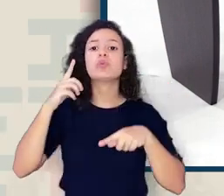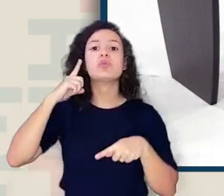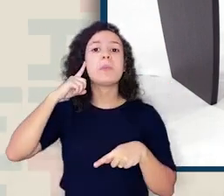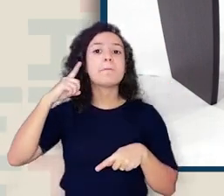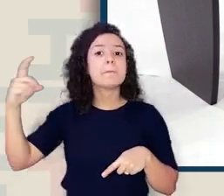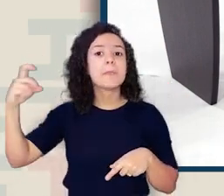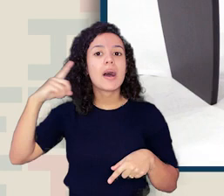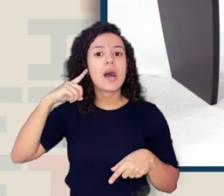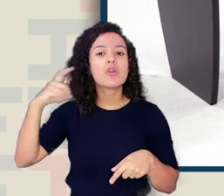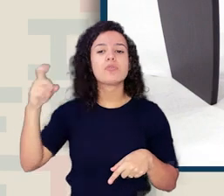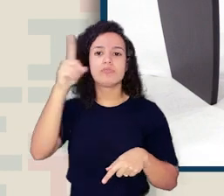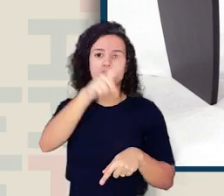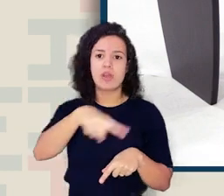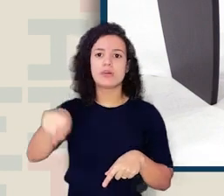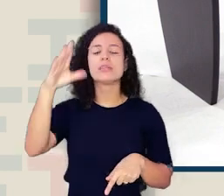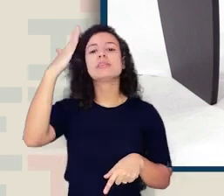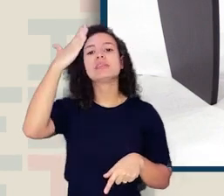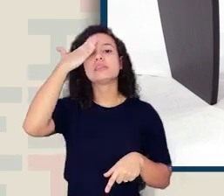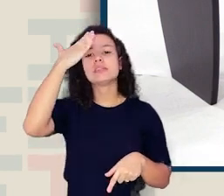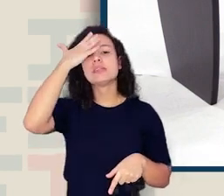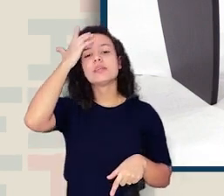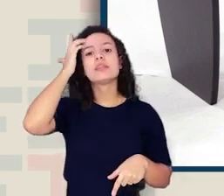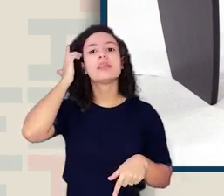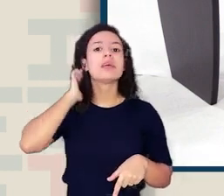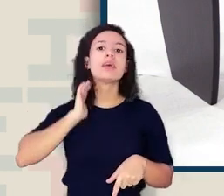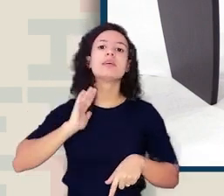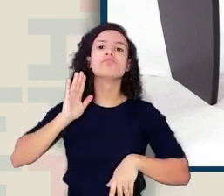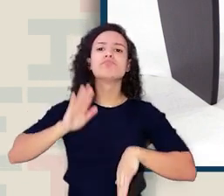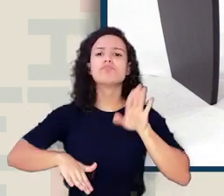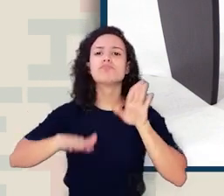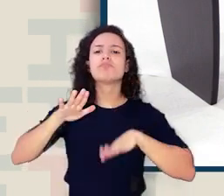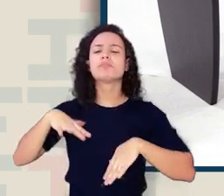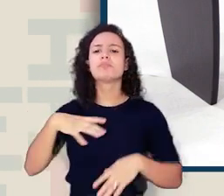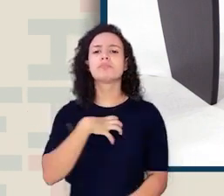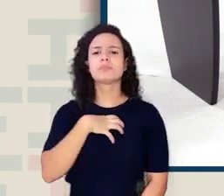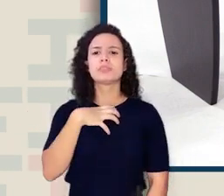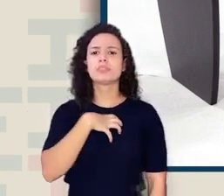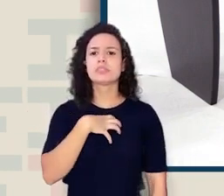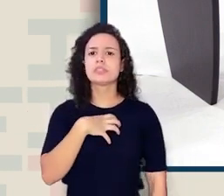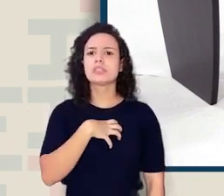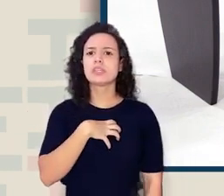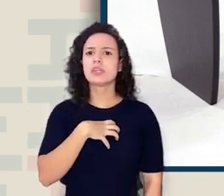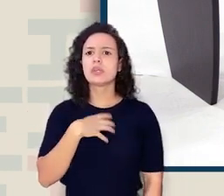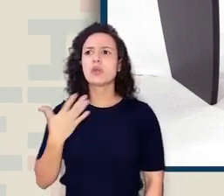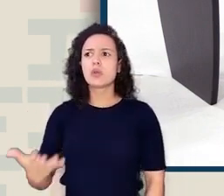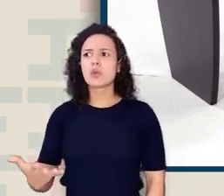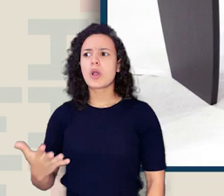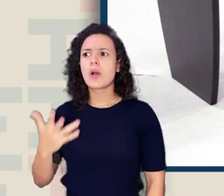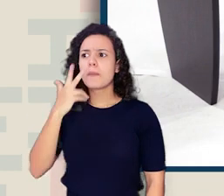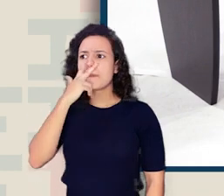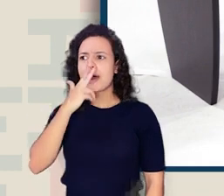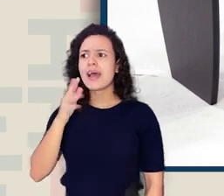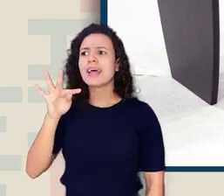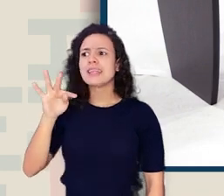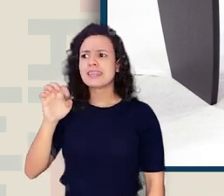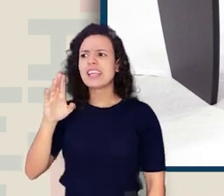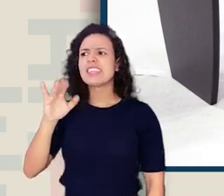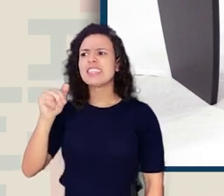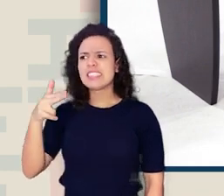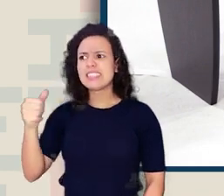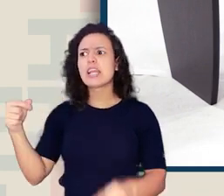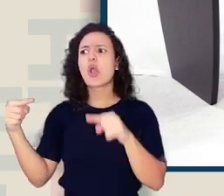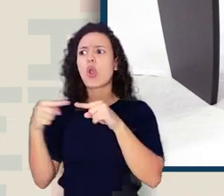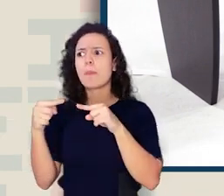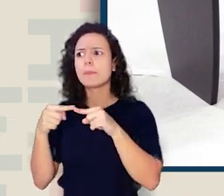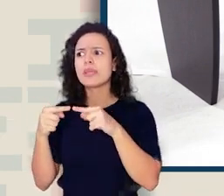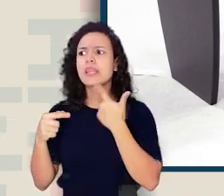falei, para vocês perceberem que é comum estar tocando e ter a sensação de que ora é mais